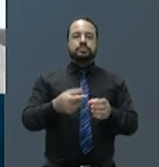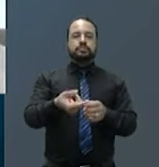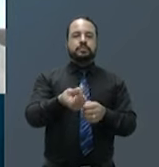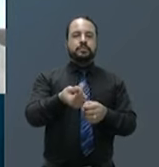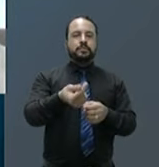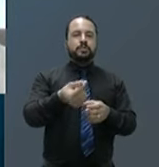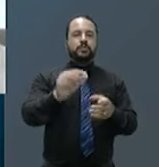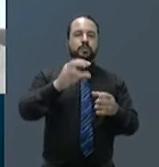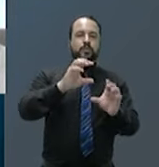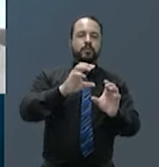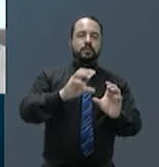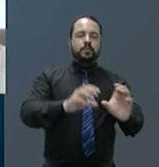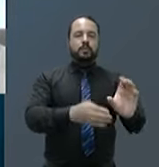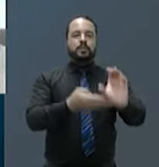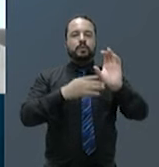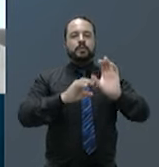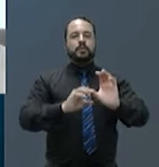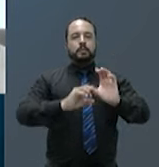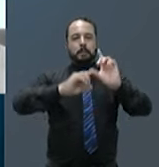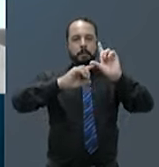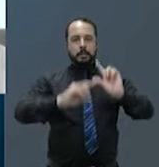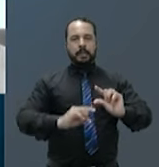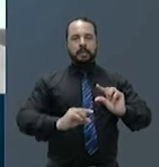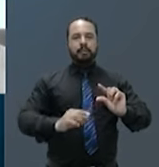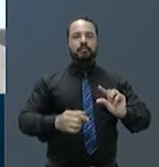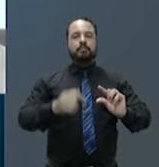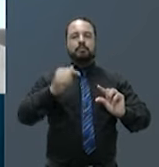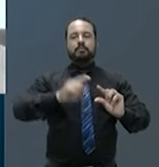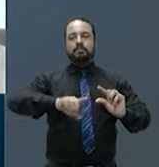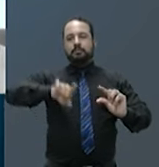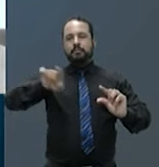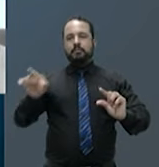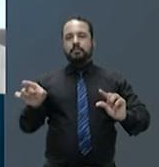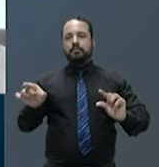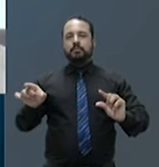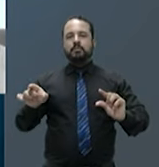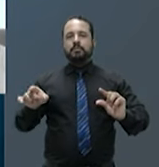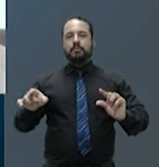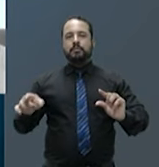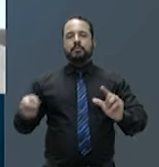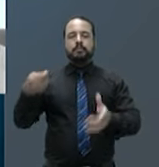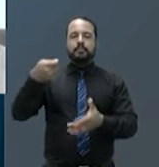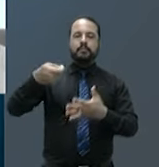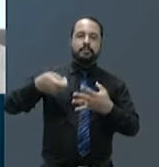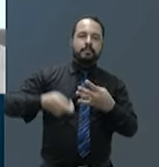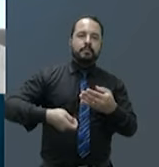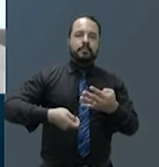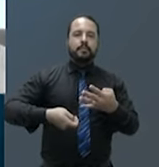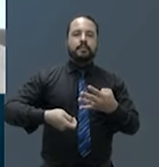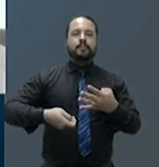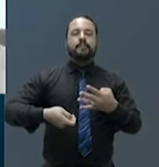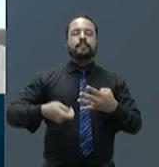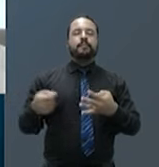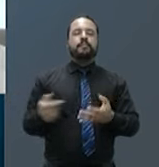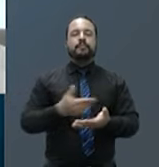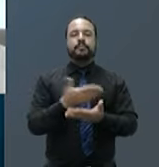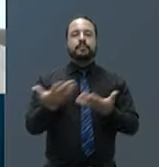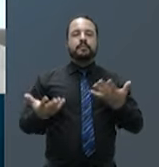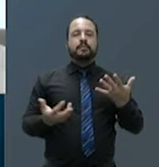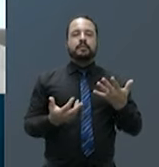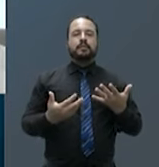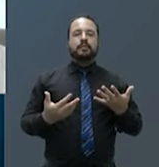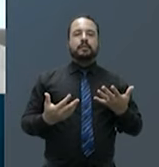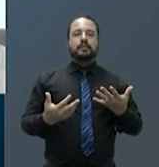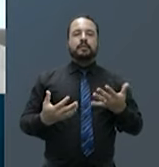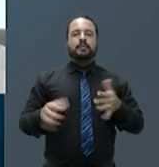objeto da sentença cuja homologação ela se presente. Tratar-se, evidentemente, de ato atentatório à ordem pública, também nos